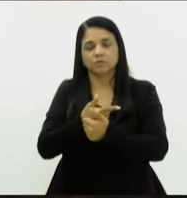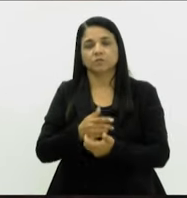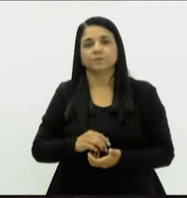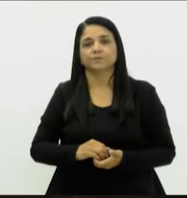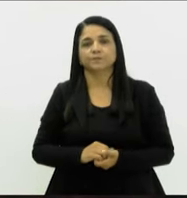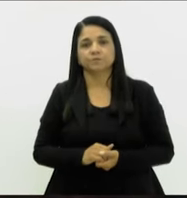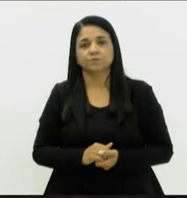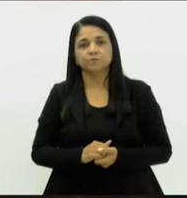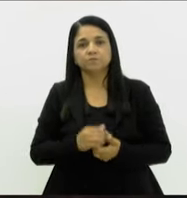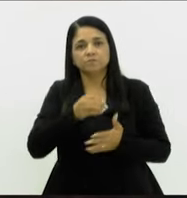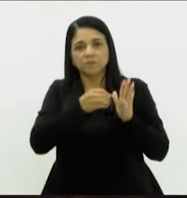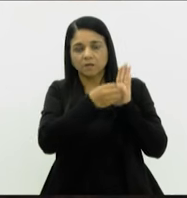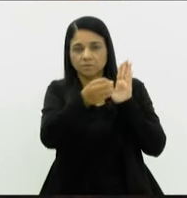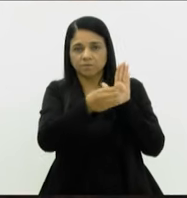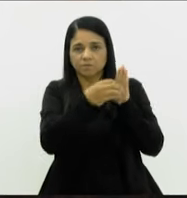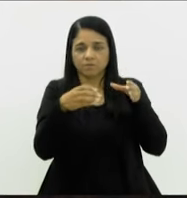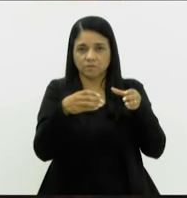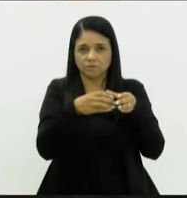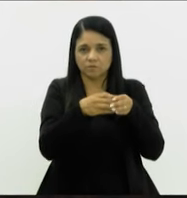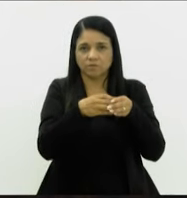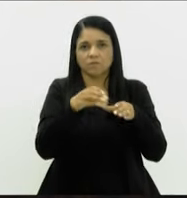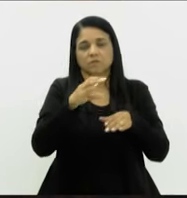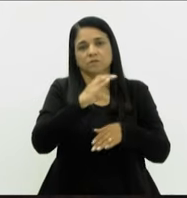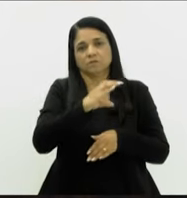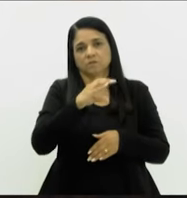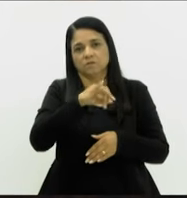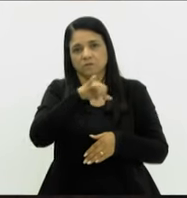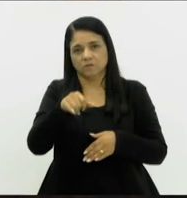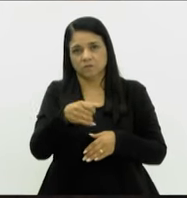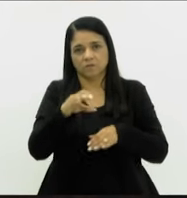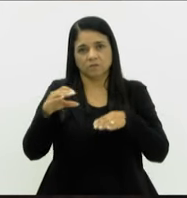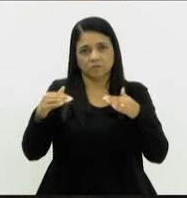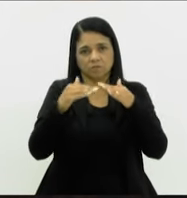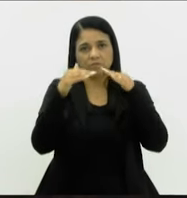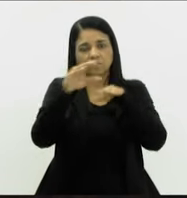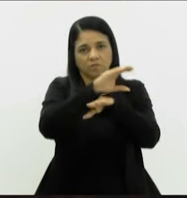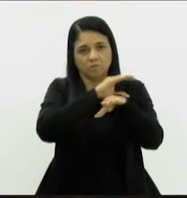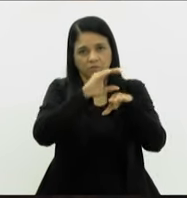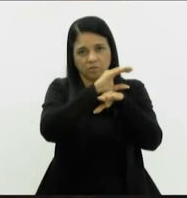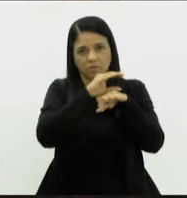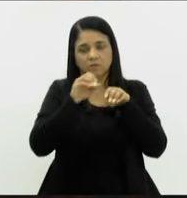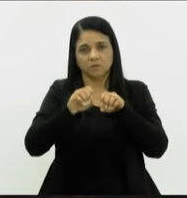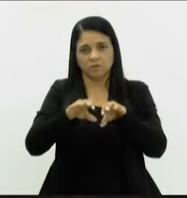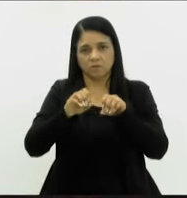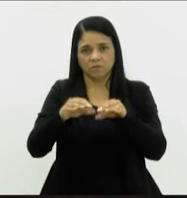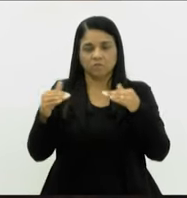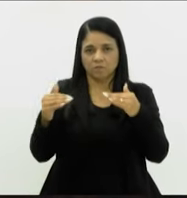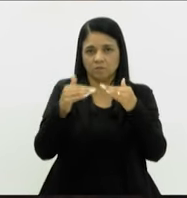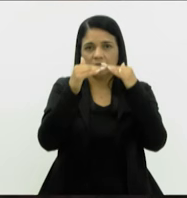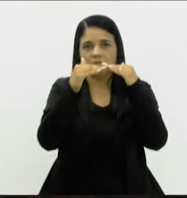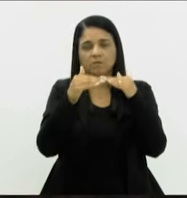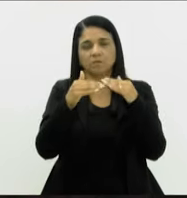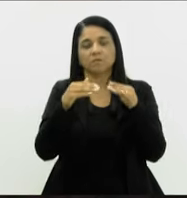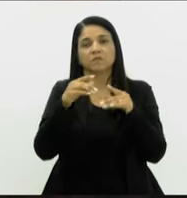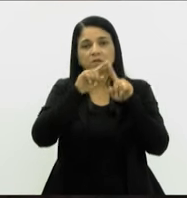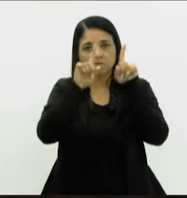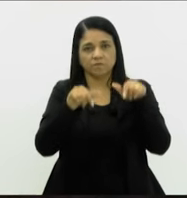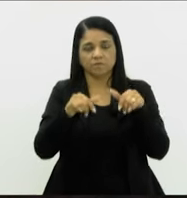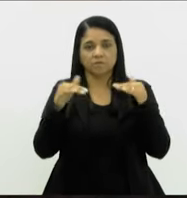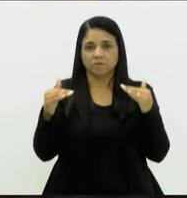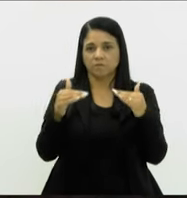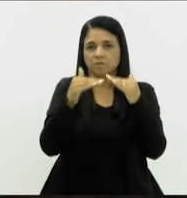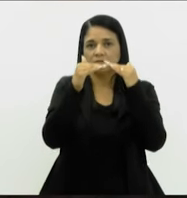providências. Pareceres das comissões de Constituição e Justiça pela Constitucionalidade, de Educação, favorável, de Servidores